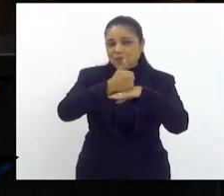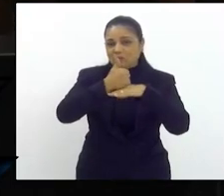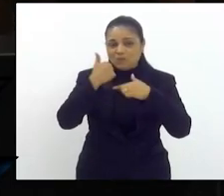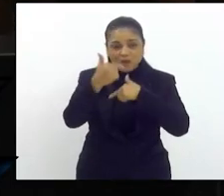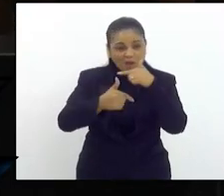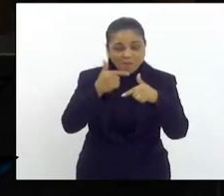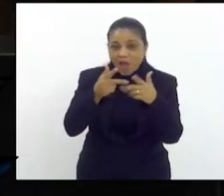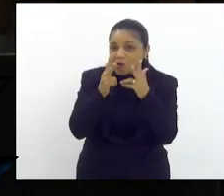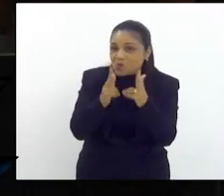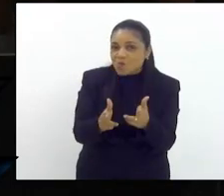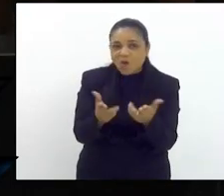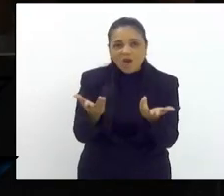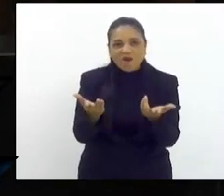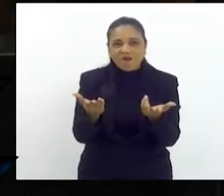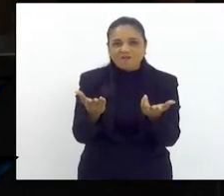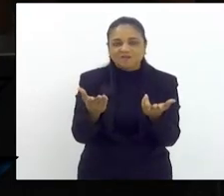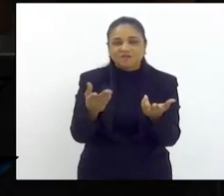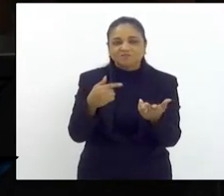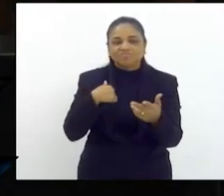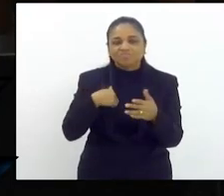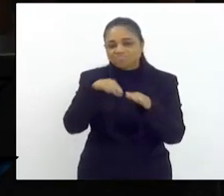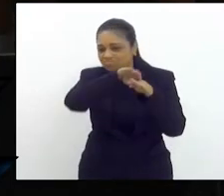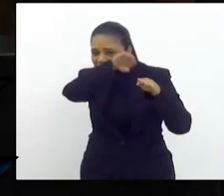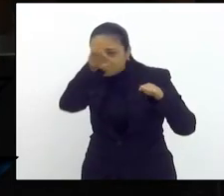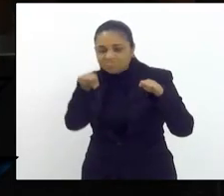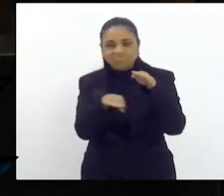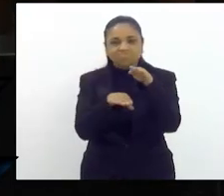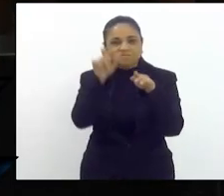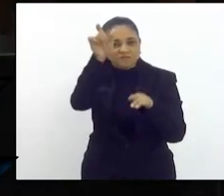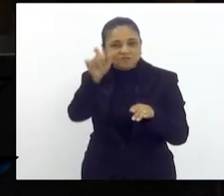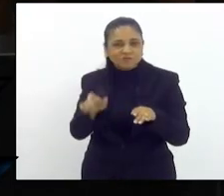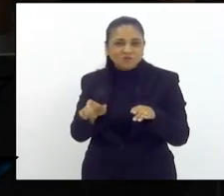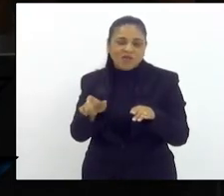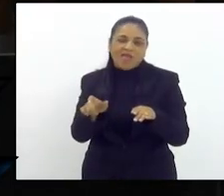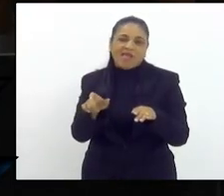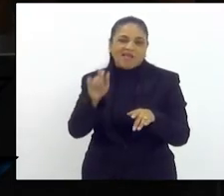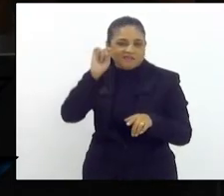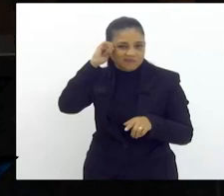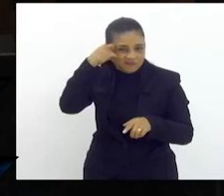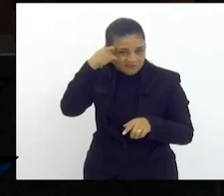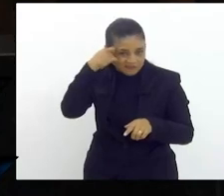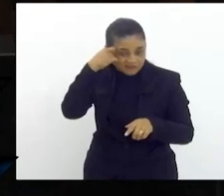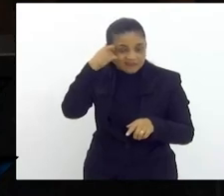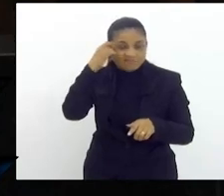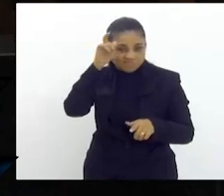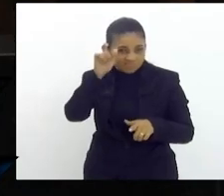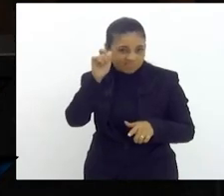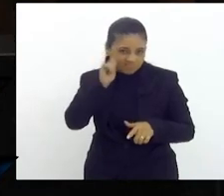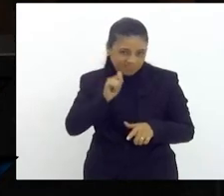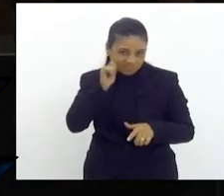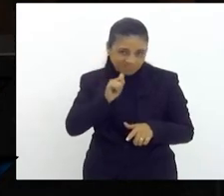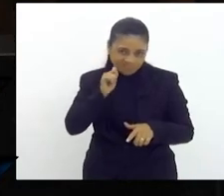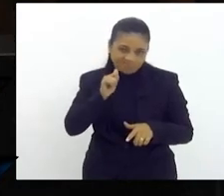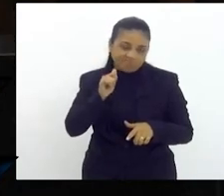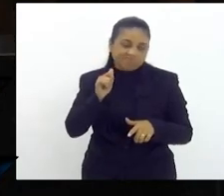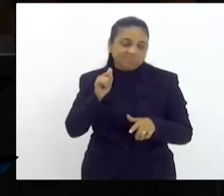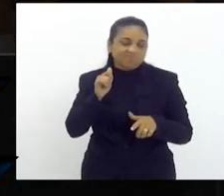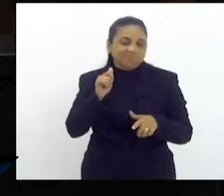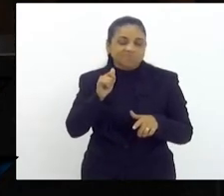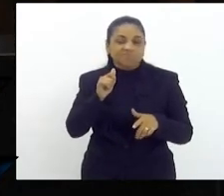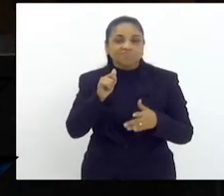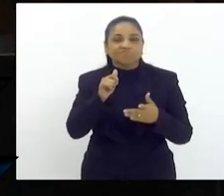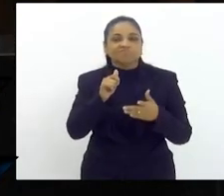sentido esse abismo que se abre sobre as mulheres no mercado de trabalho sem dúvida nenhuma será aí é